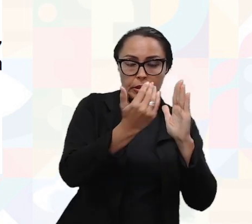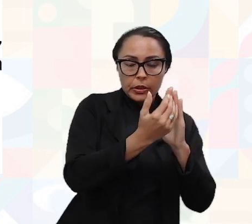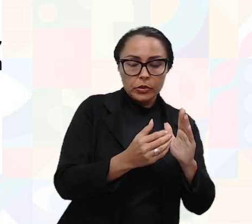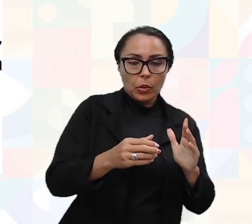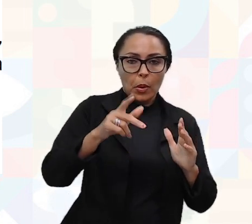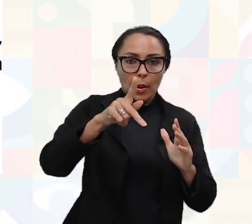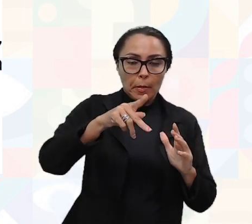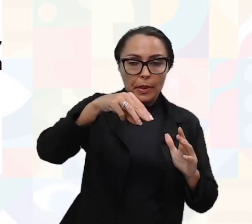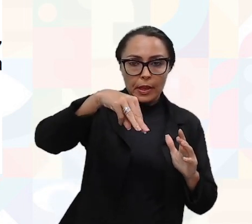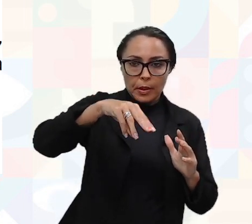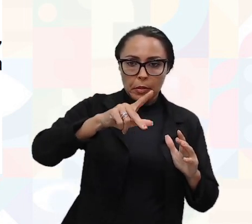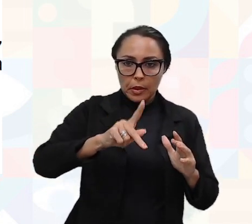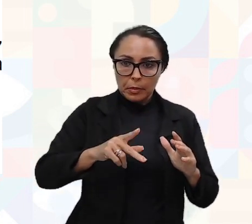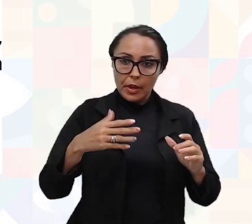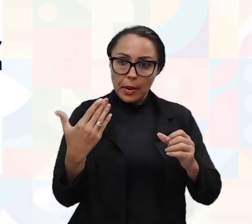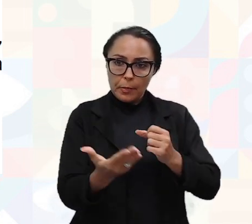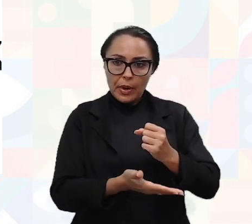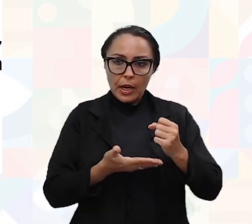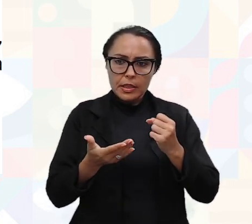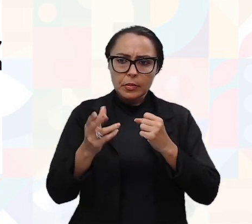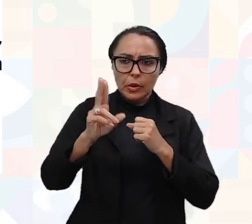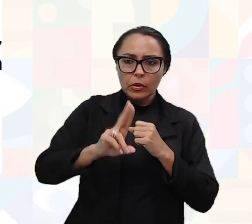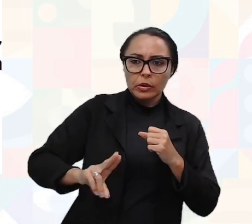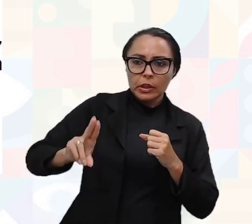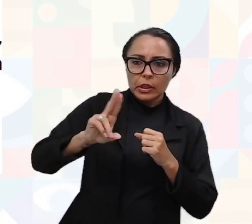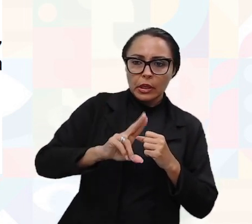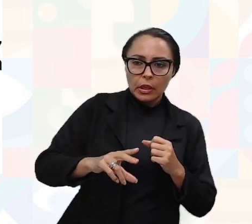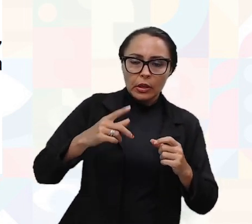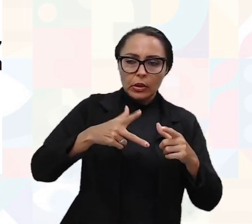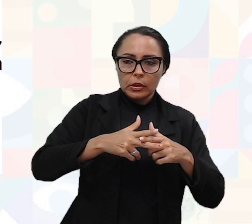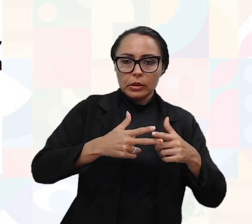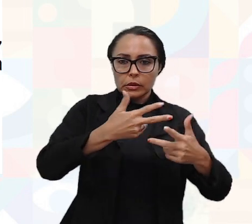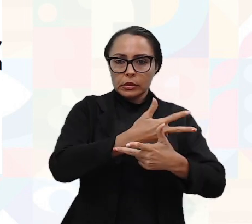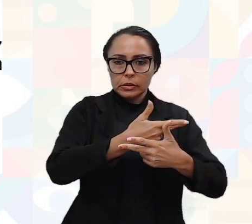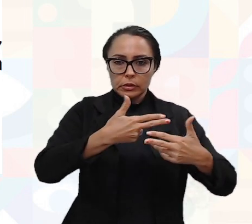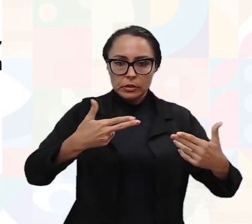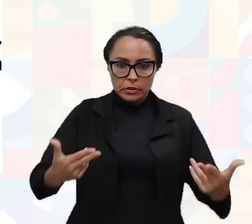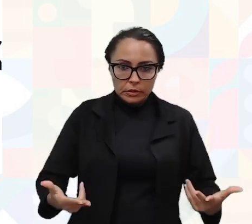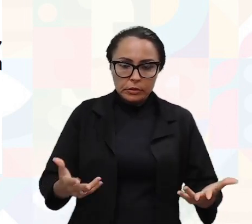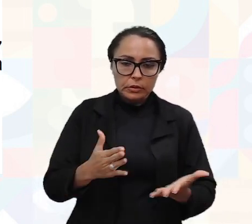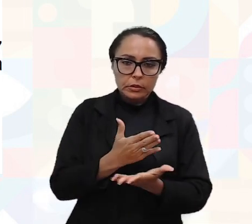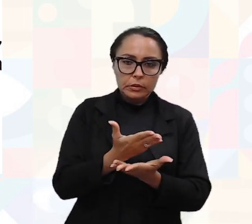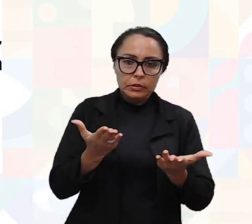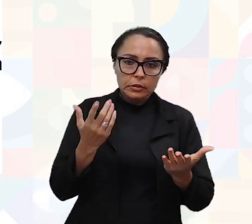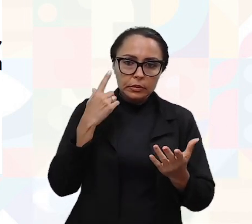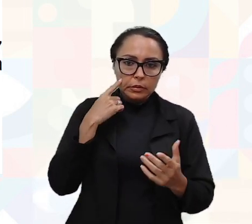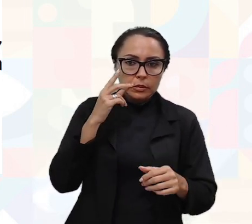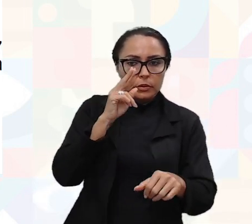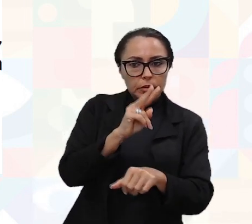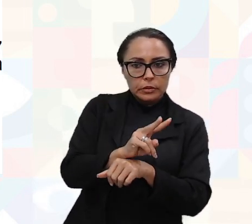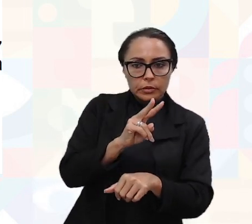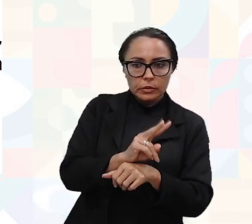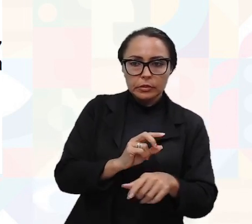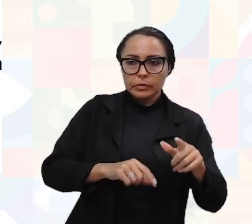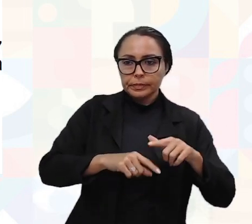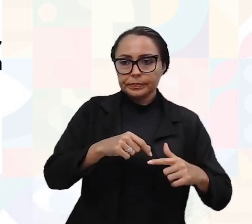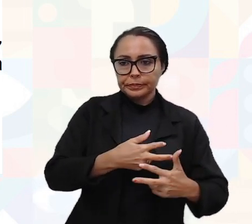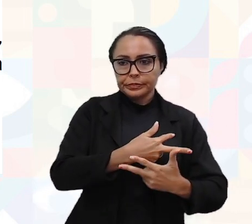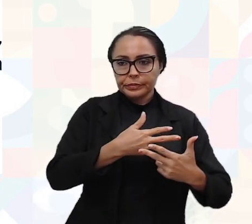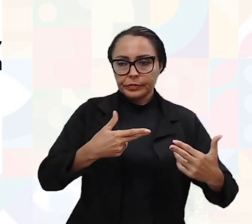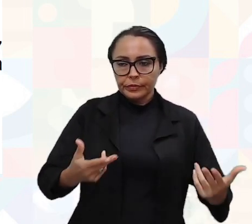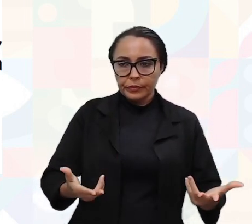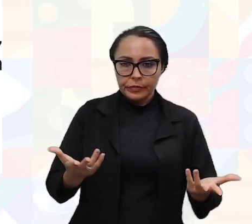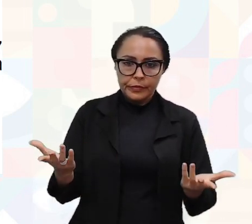Plano Mestre de Produção é a base para a utilização da mão de obra e equipamentos, determinando o provisionamento de materiais e o